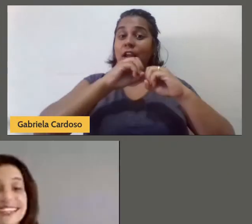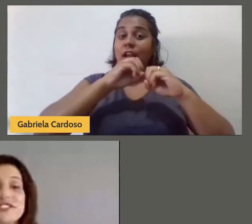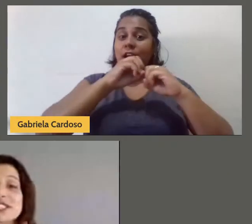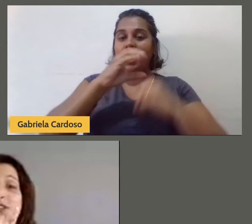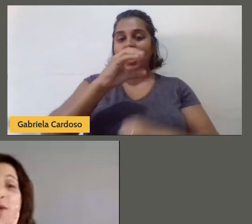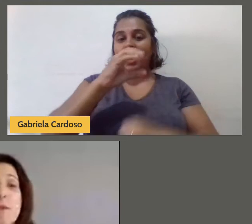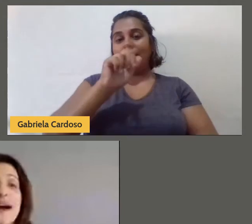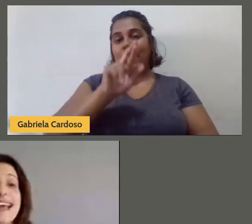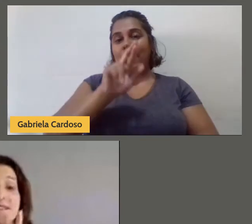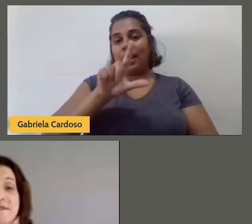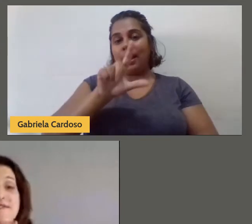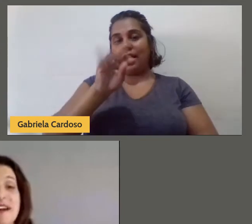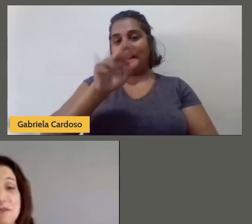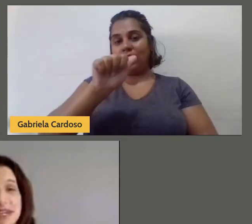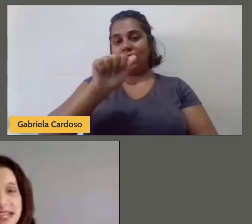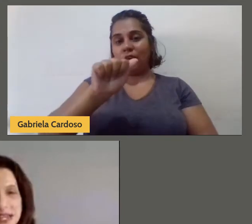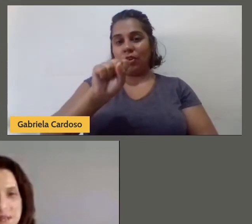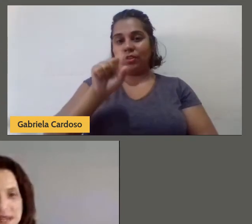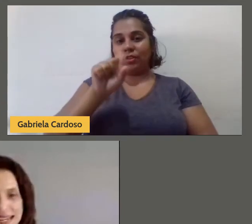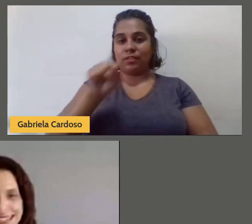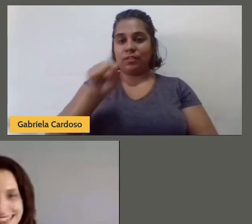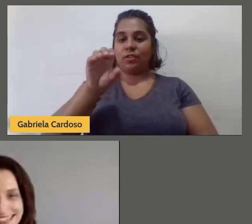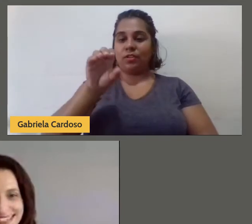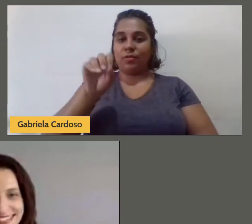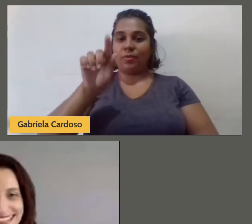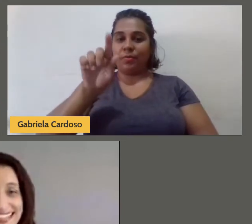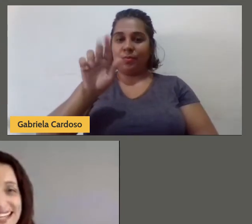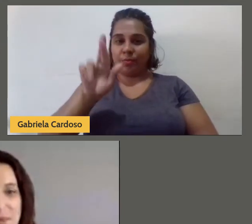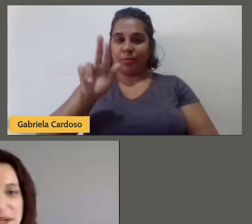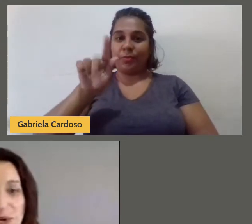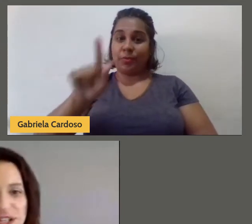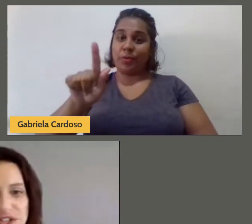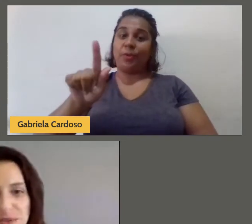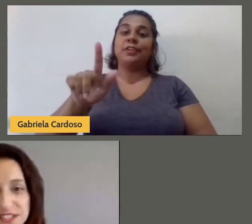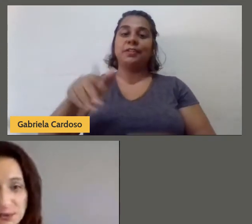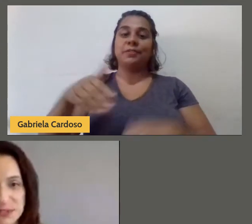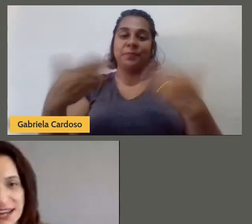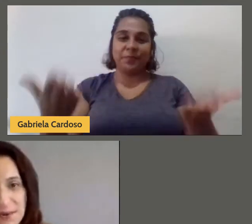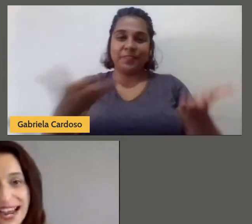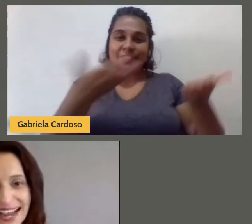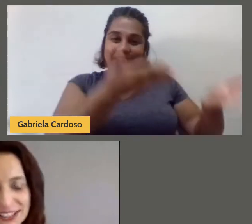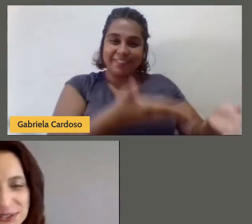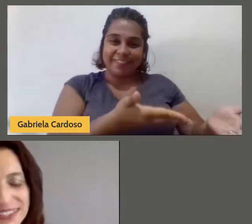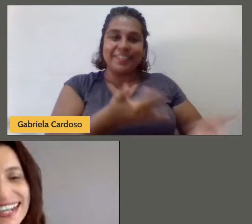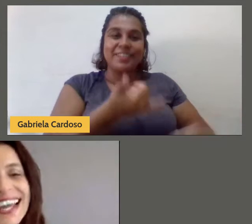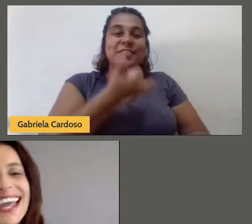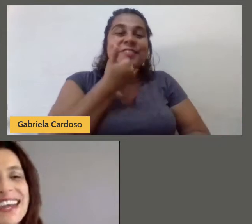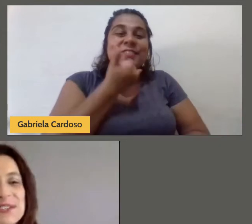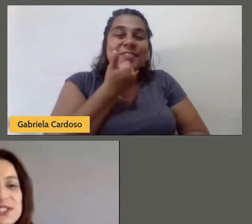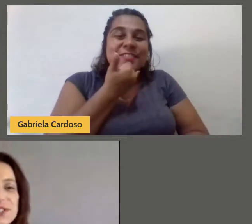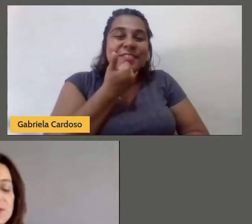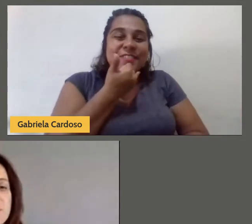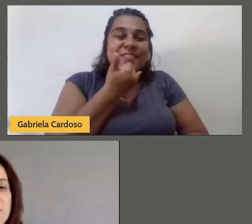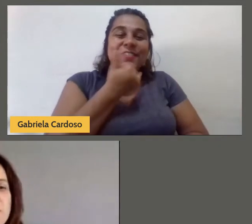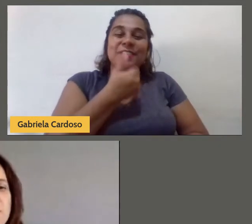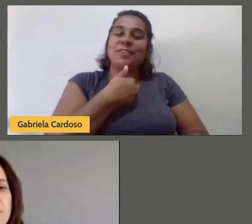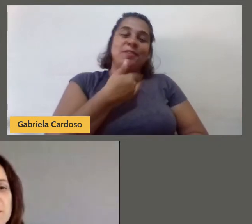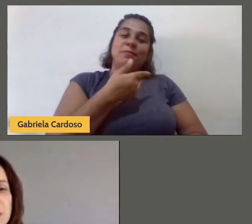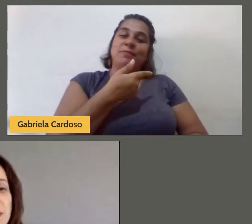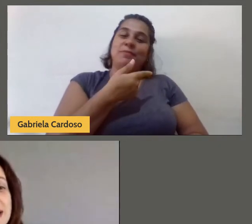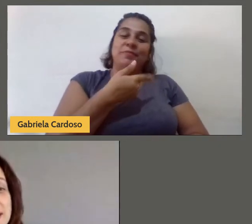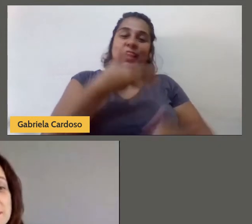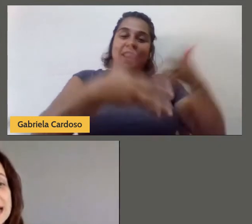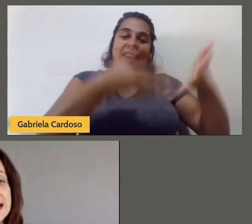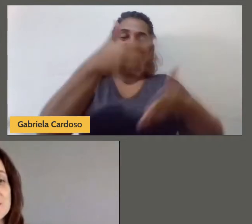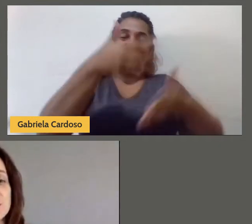Oi, desculpa, eu não falo Libras, e a Gabi corrige se eu fiz algum sinal errado. Eu sou